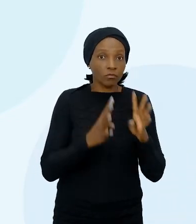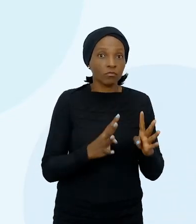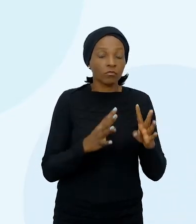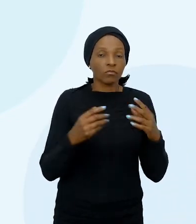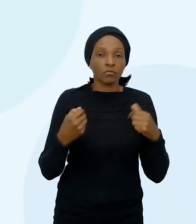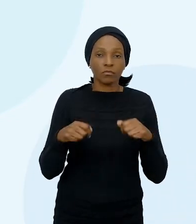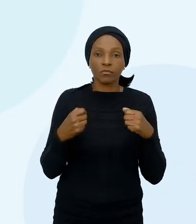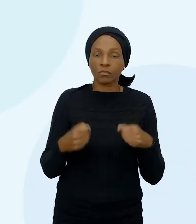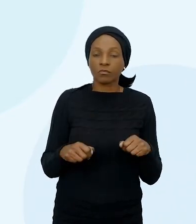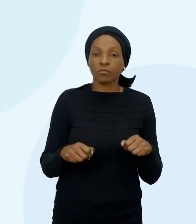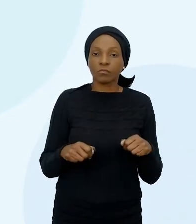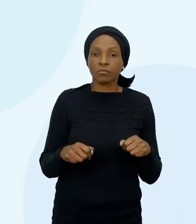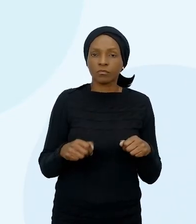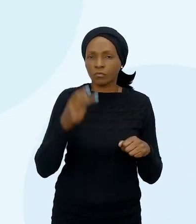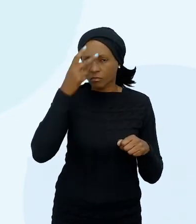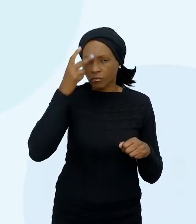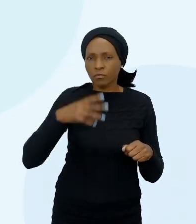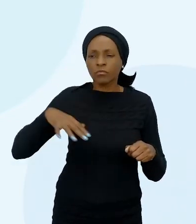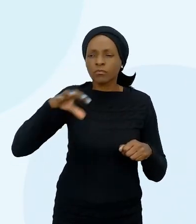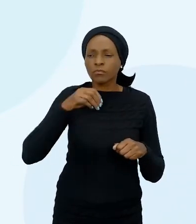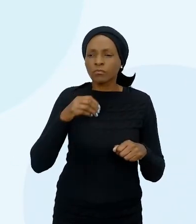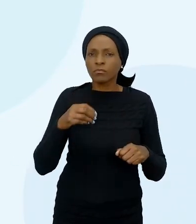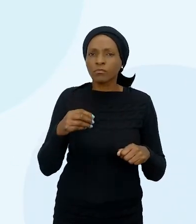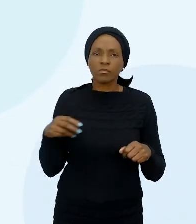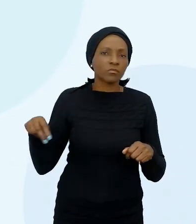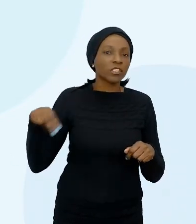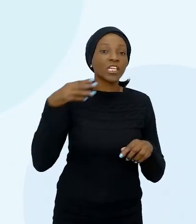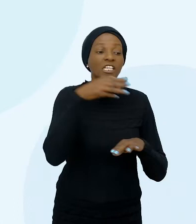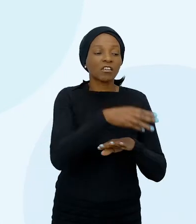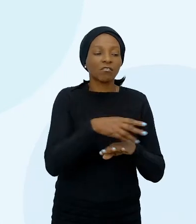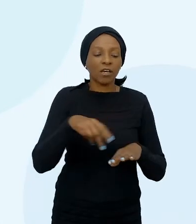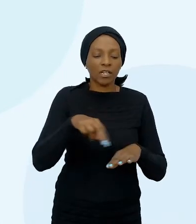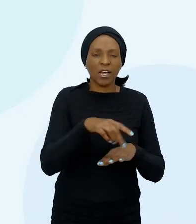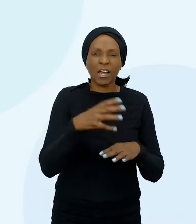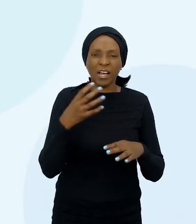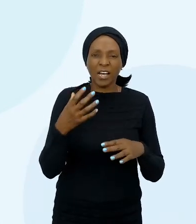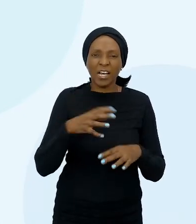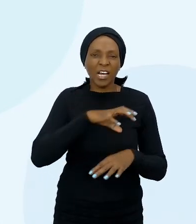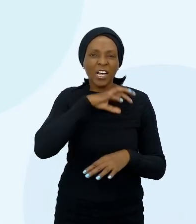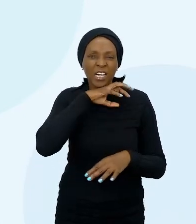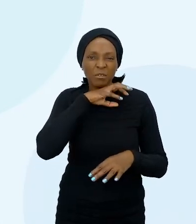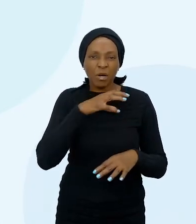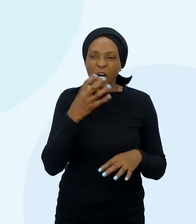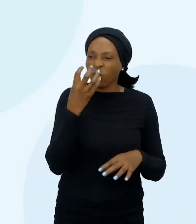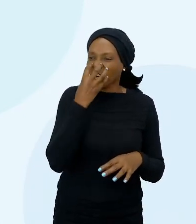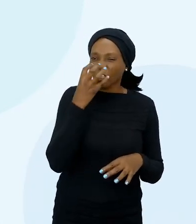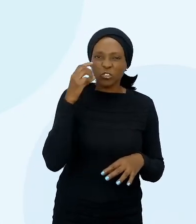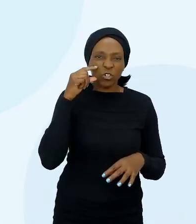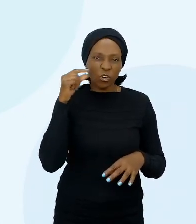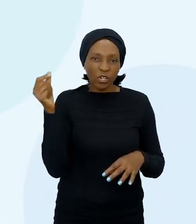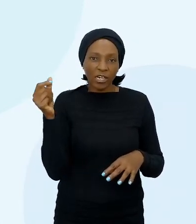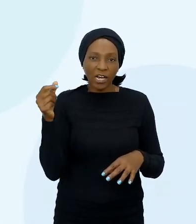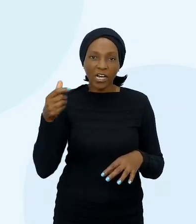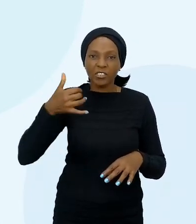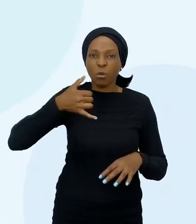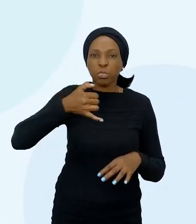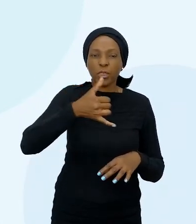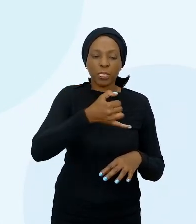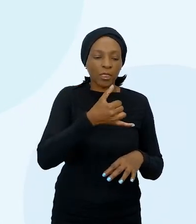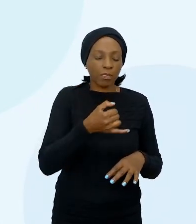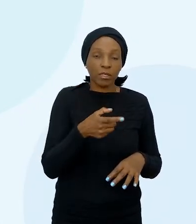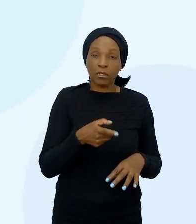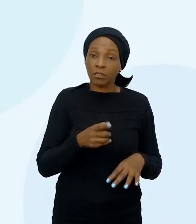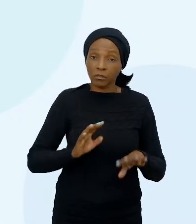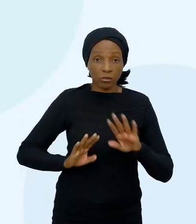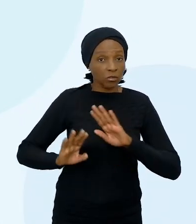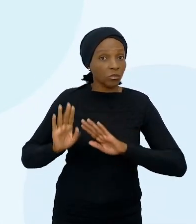para quem frequenta esse terreno. Se tem algum animal assim doméstico que invade, cachorro, gato, que faz as suas necessidades ali, toma um pouco